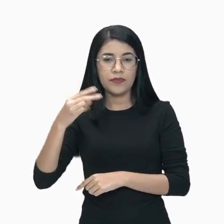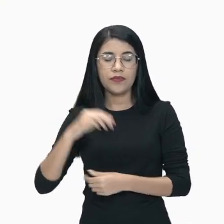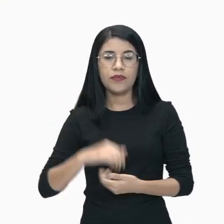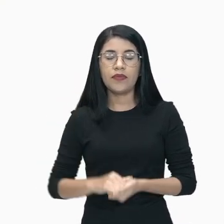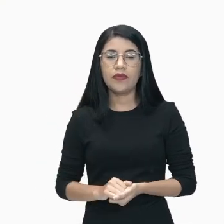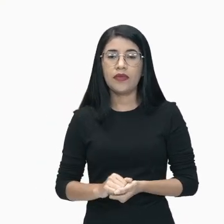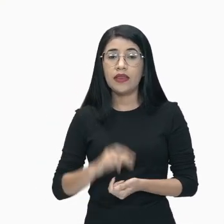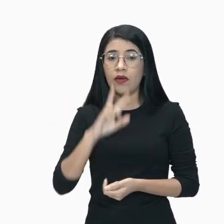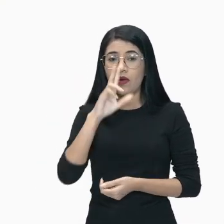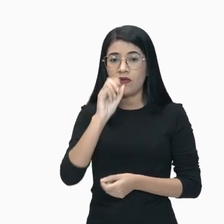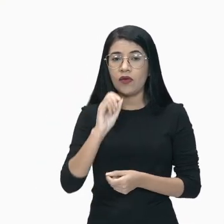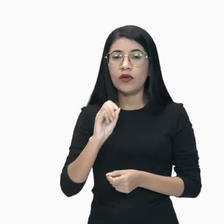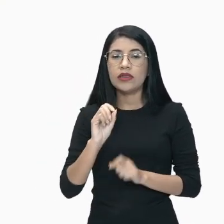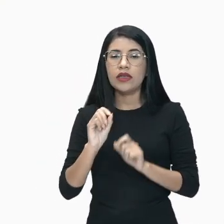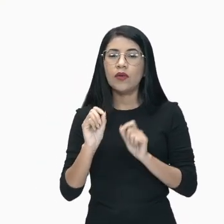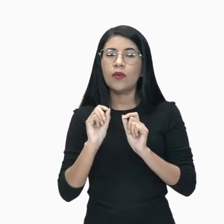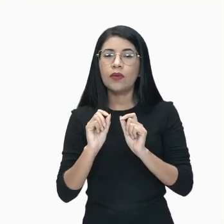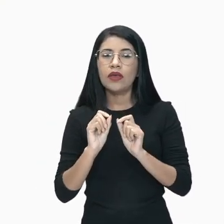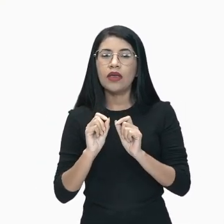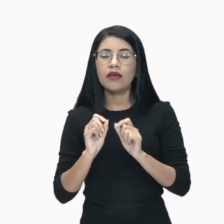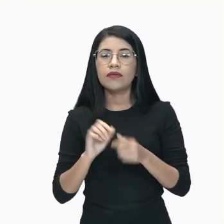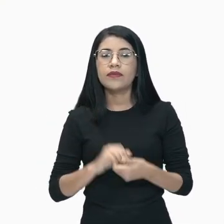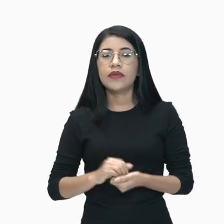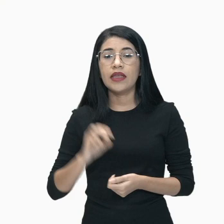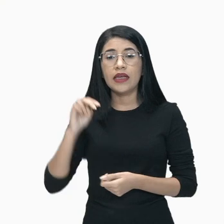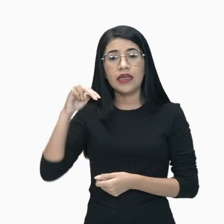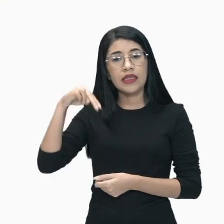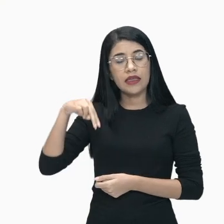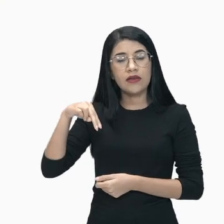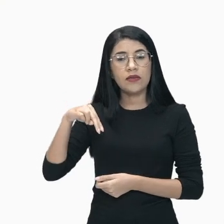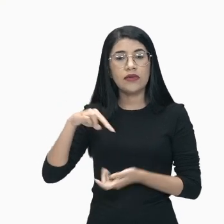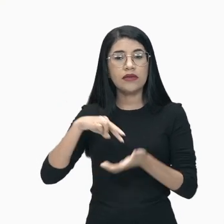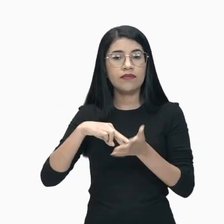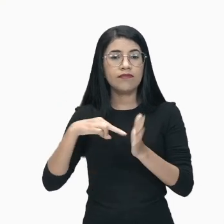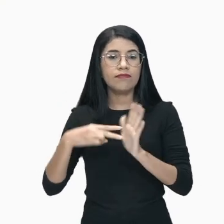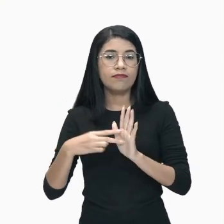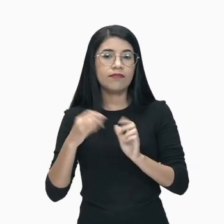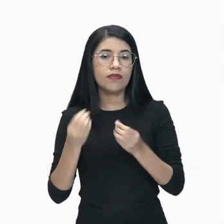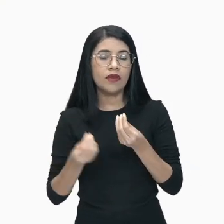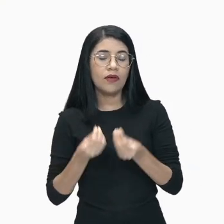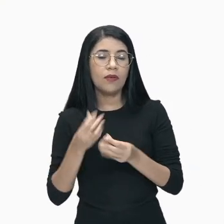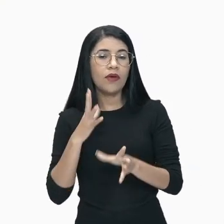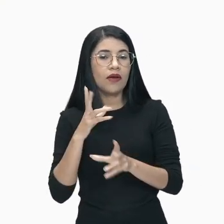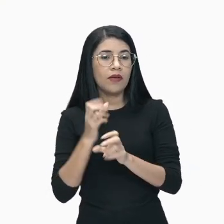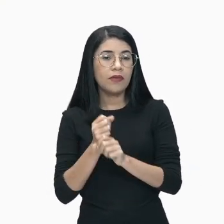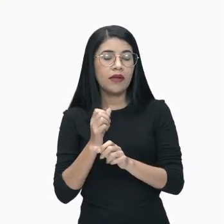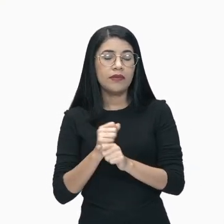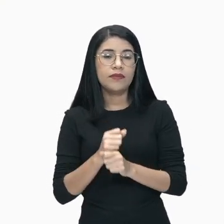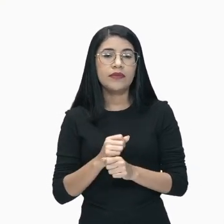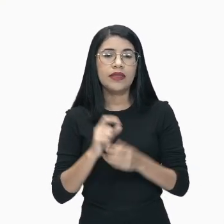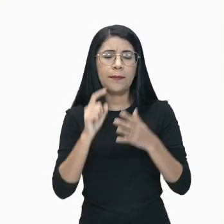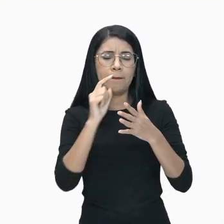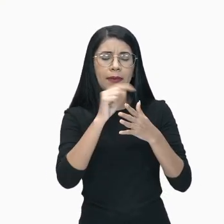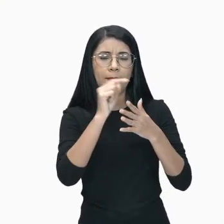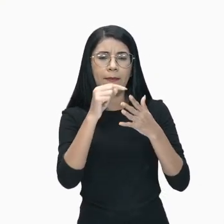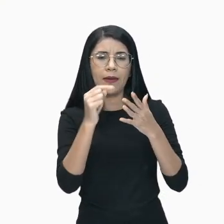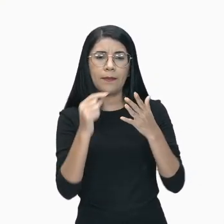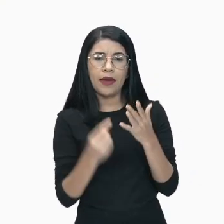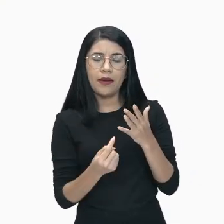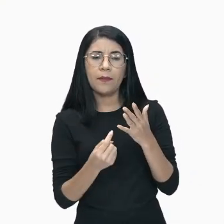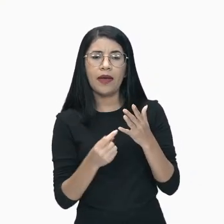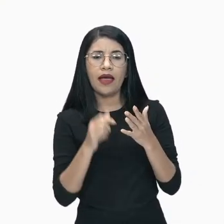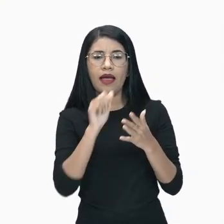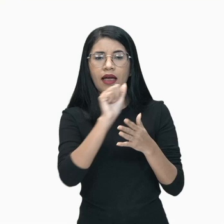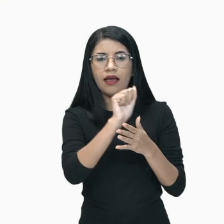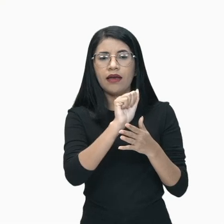força elétrica de interação entre elas, em newtons, é D. Aí está aqui as alternativas. Eu tenho a alternativa